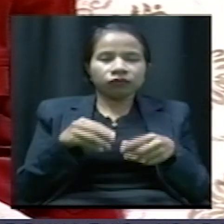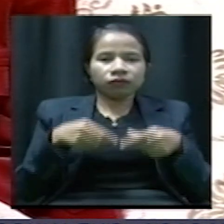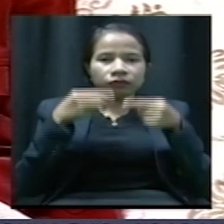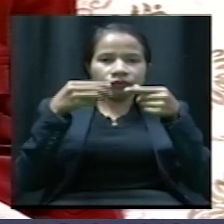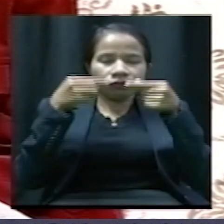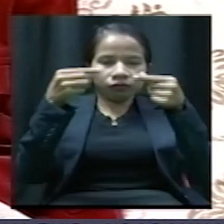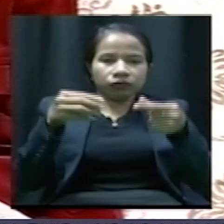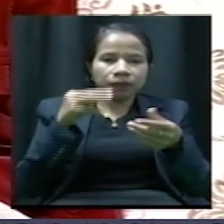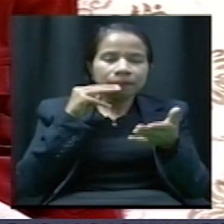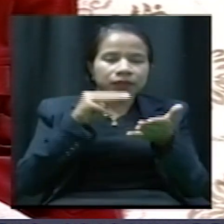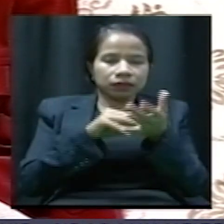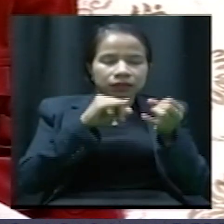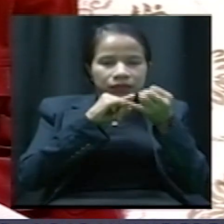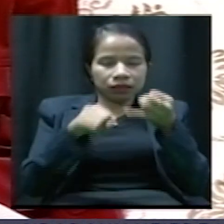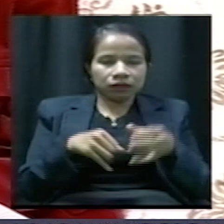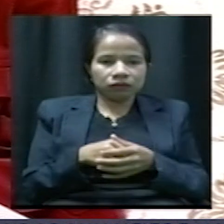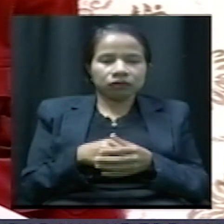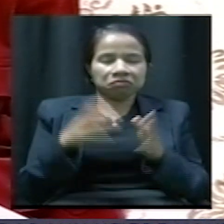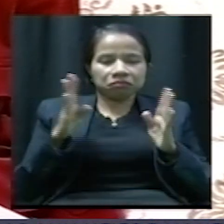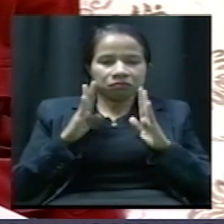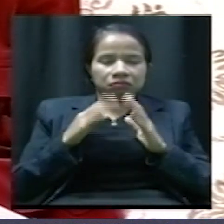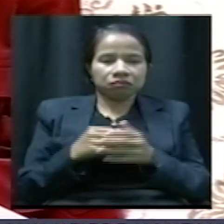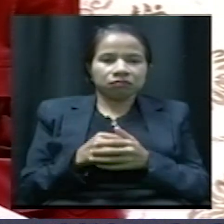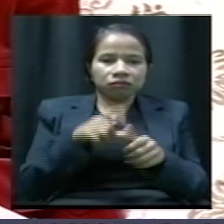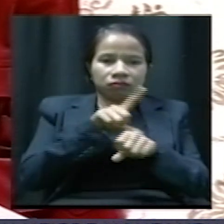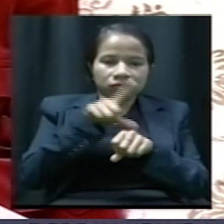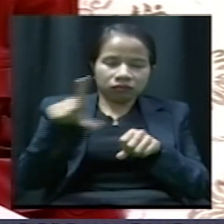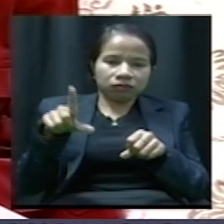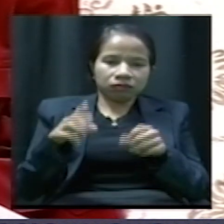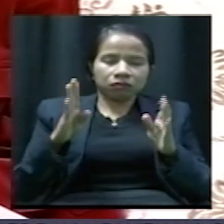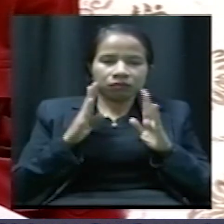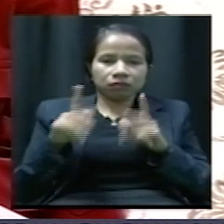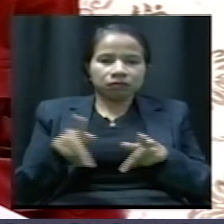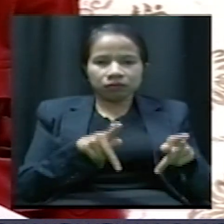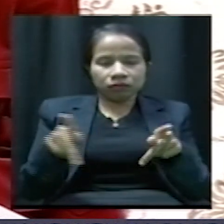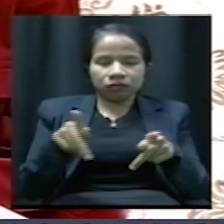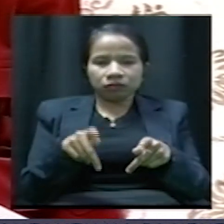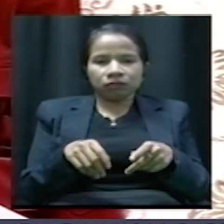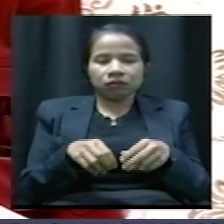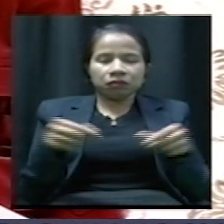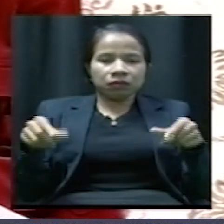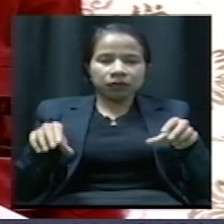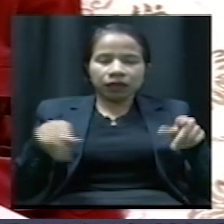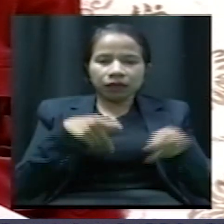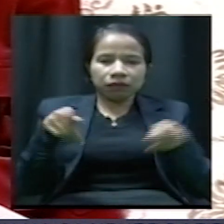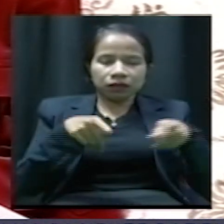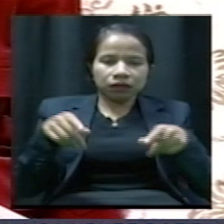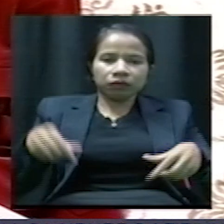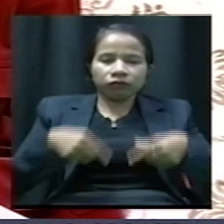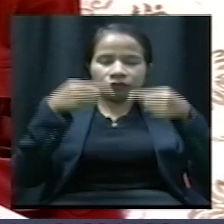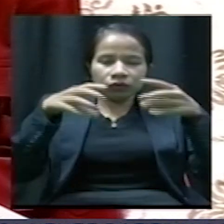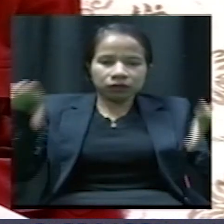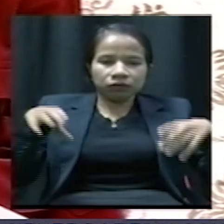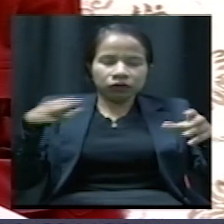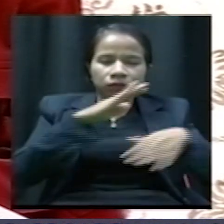mensajen final hato baite nenia empresario lokal, empresario publiku, no ema herak nebe fornecedor ba servisu iha Timor Laran